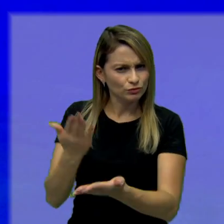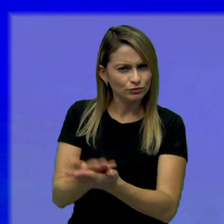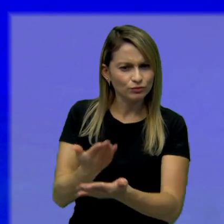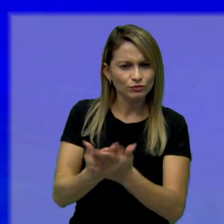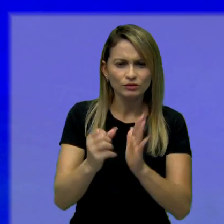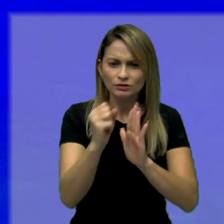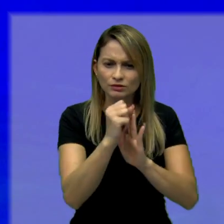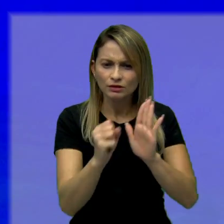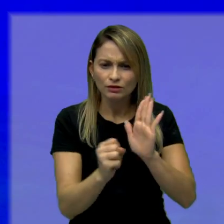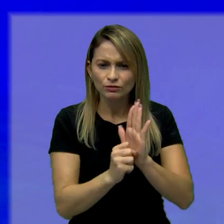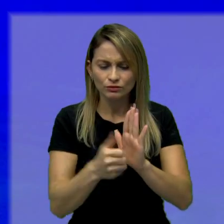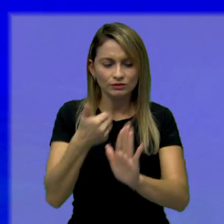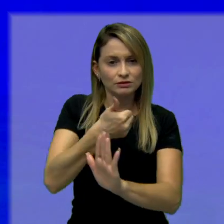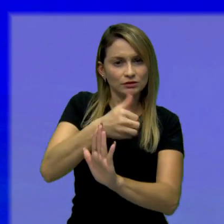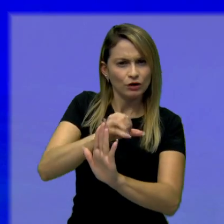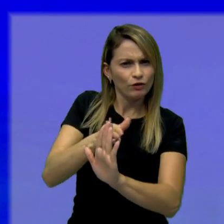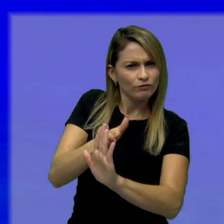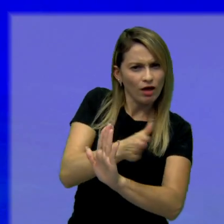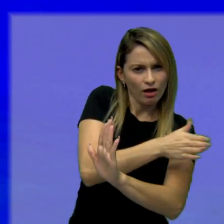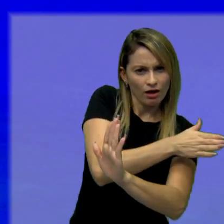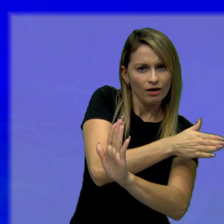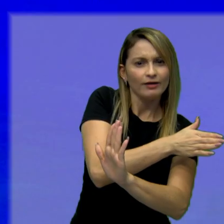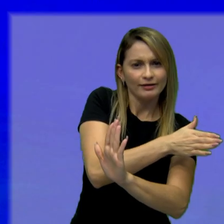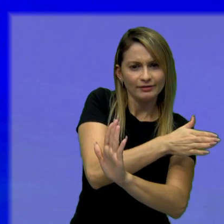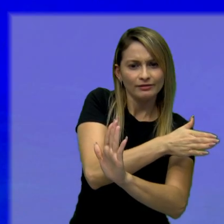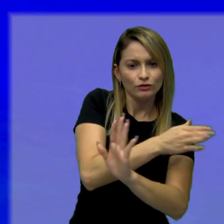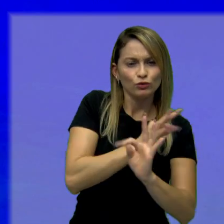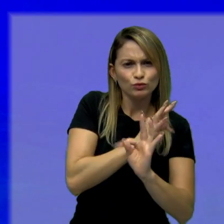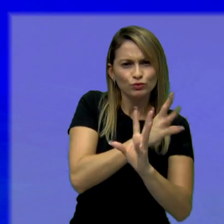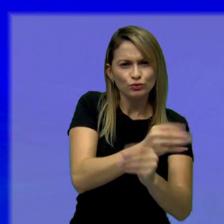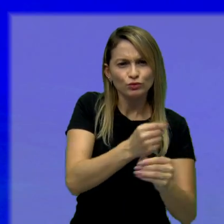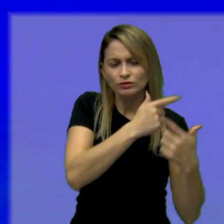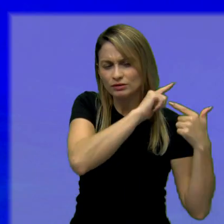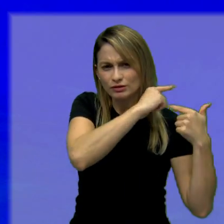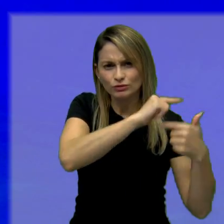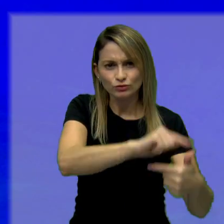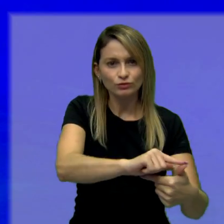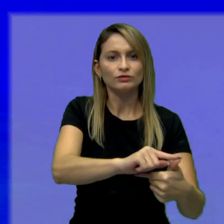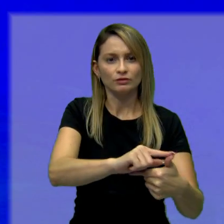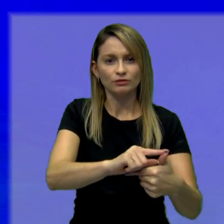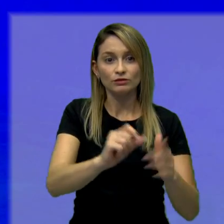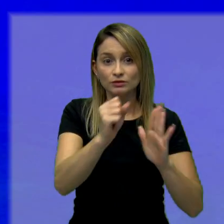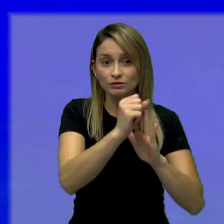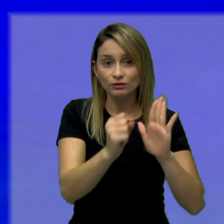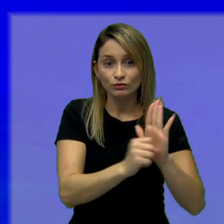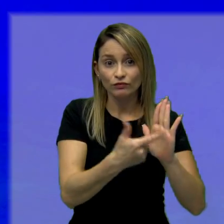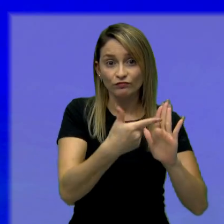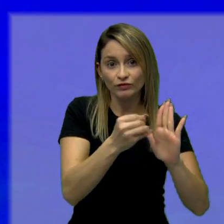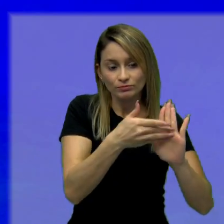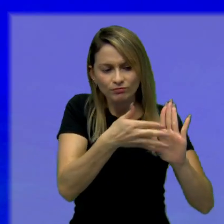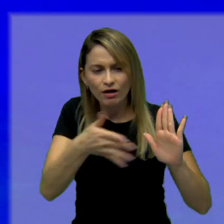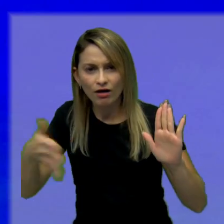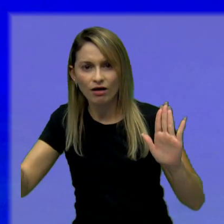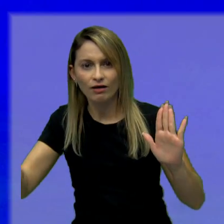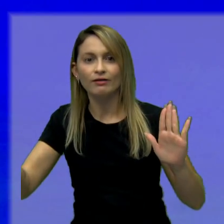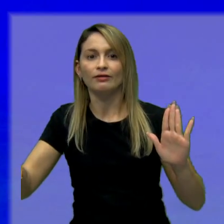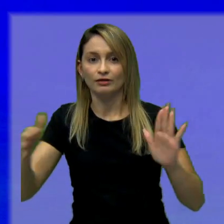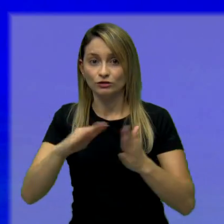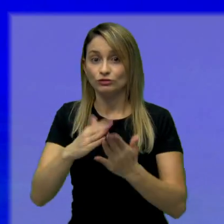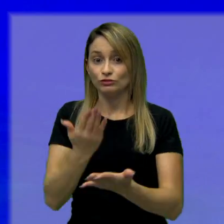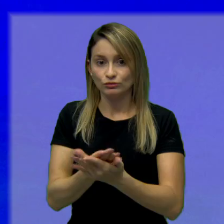outras escolas literárias do século XIX para trás tratavam de tudo que era tradicional, no século